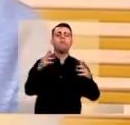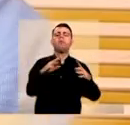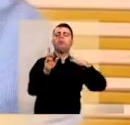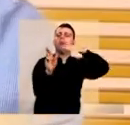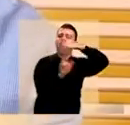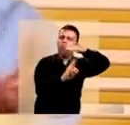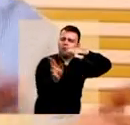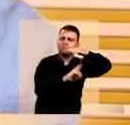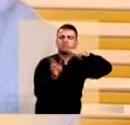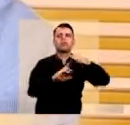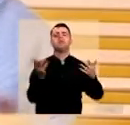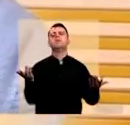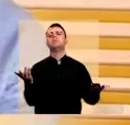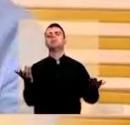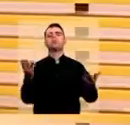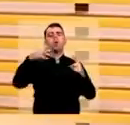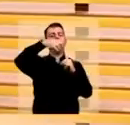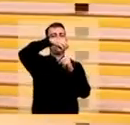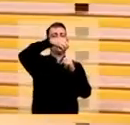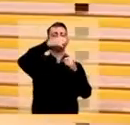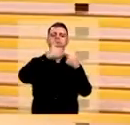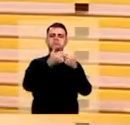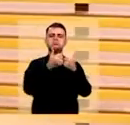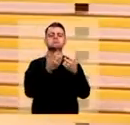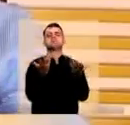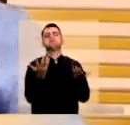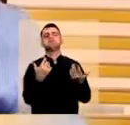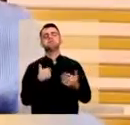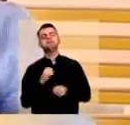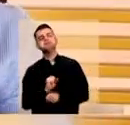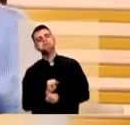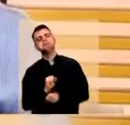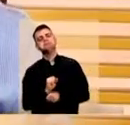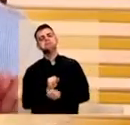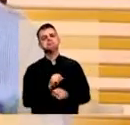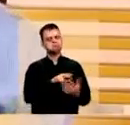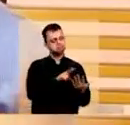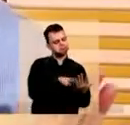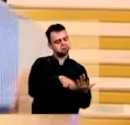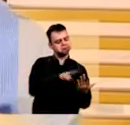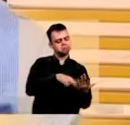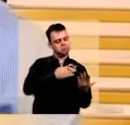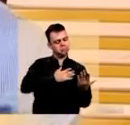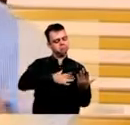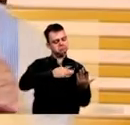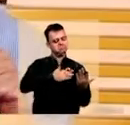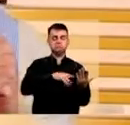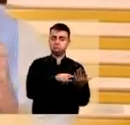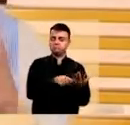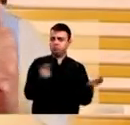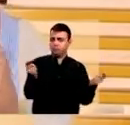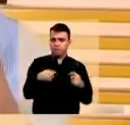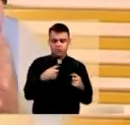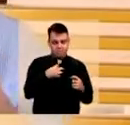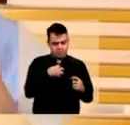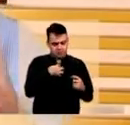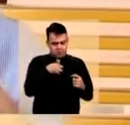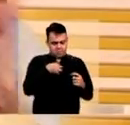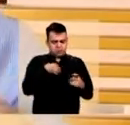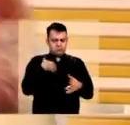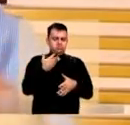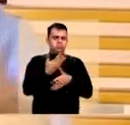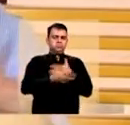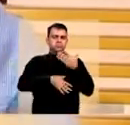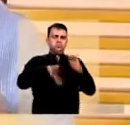estação rodoviária, está aguardando alguém. No ponto de ônibus, você vai lendo tranquilo e tal. Isso vai mexendo